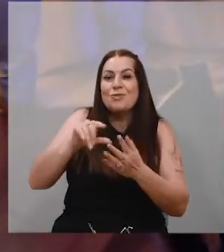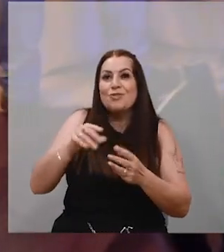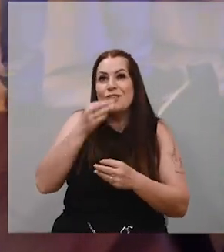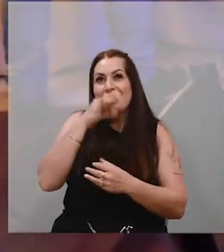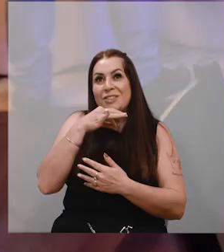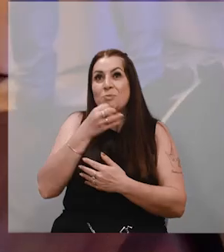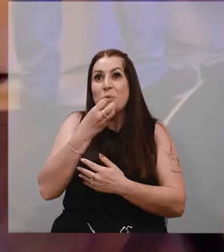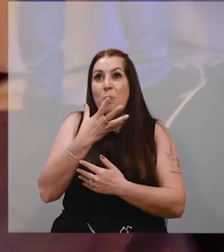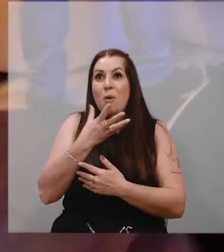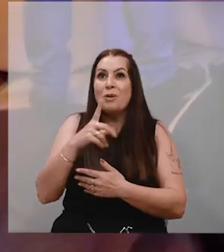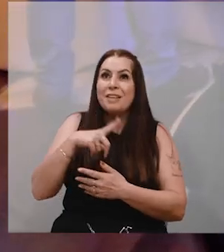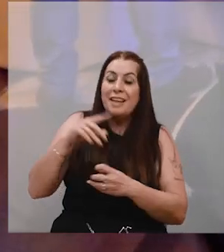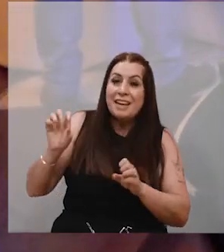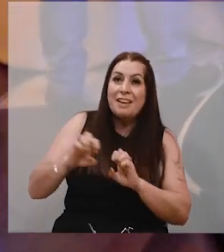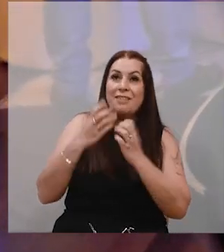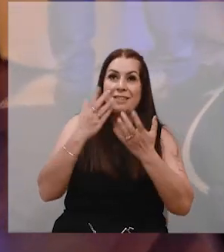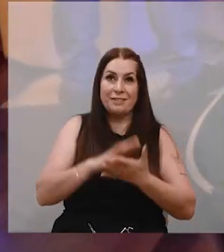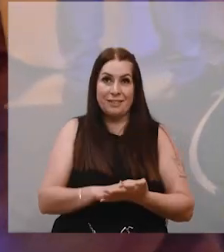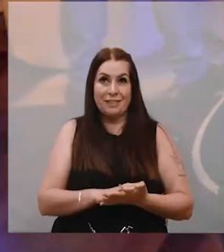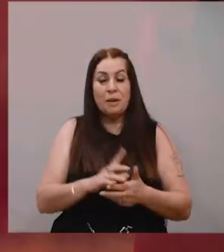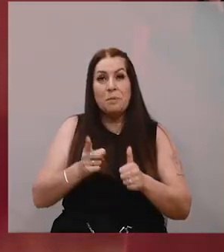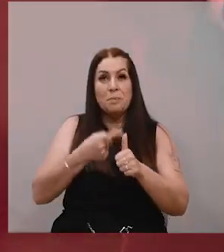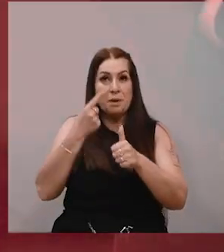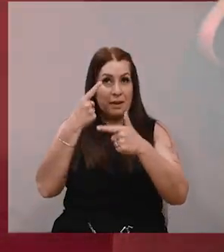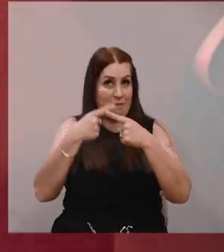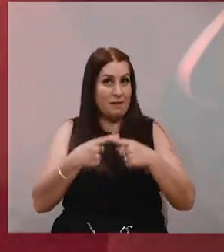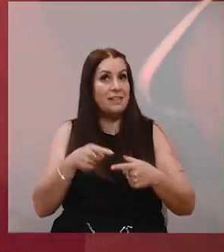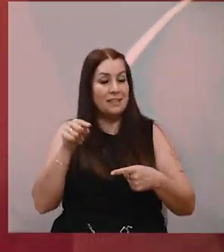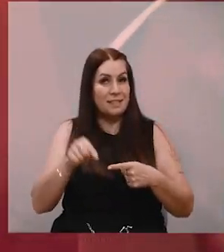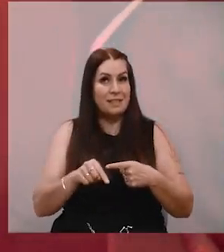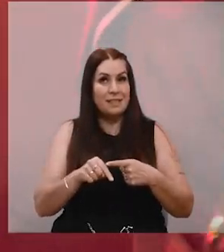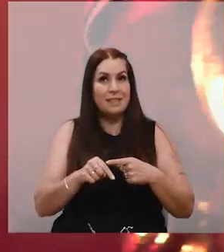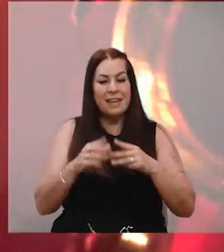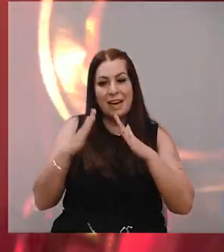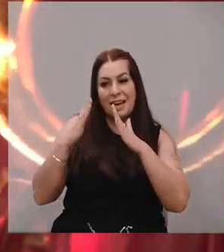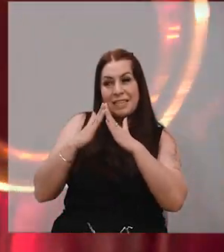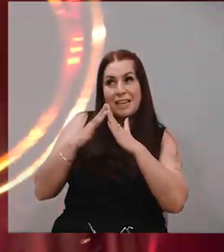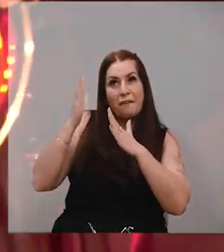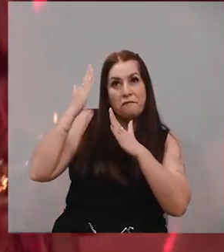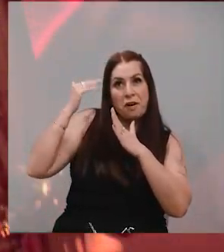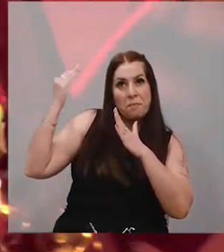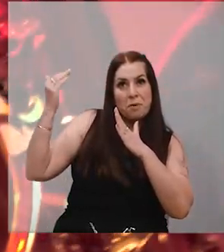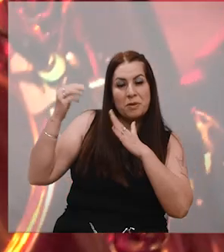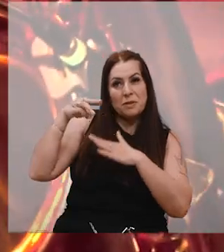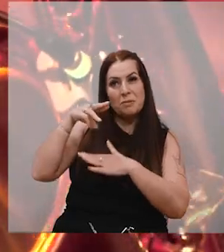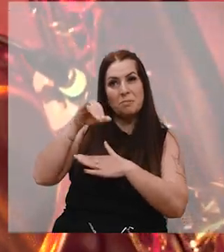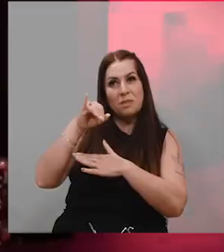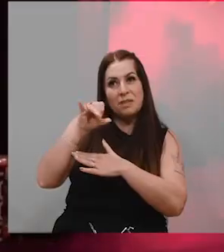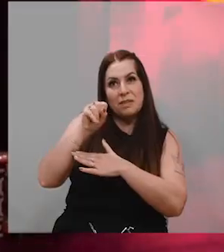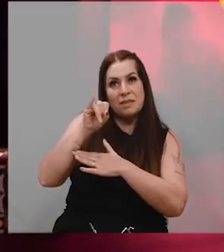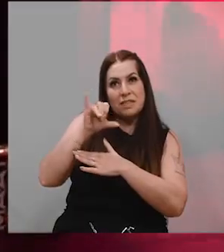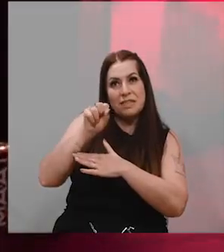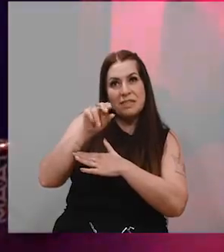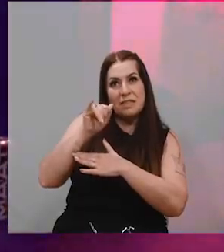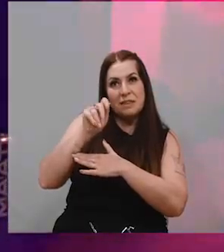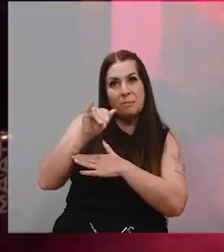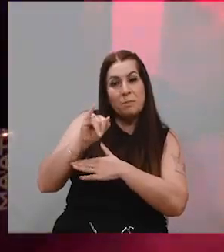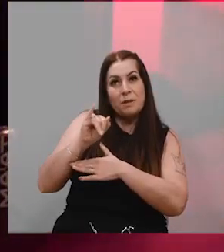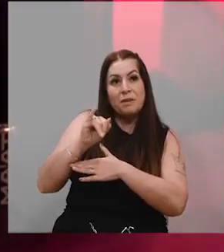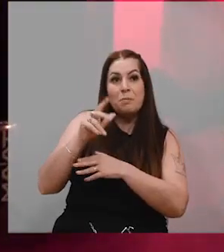gente vê que tem eventos, né? E pela primeira vez, a famosa casinha do Mississippi as pessoas podem